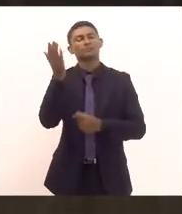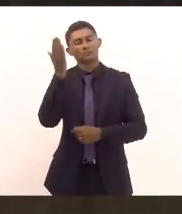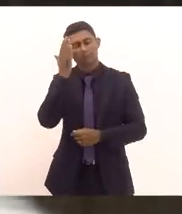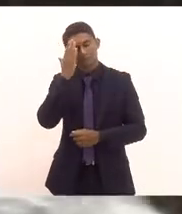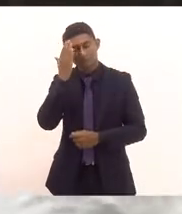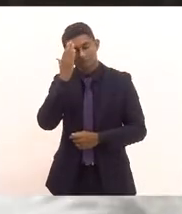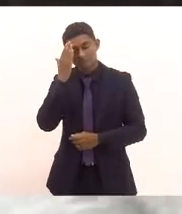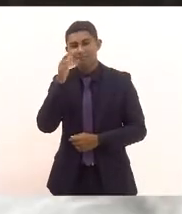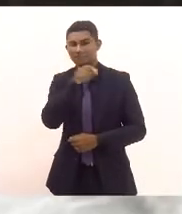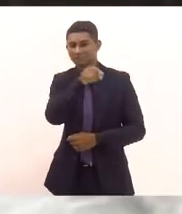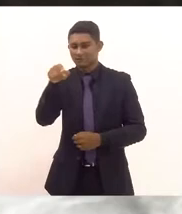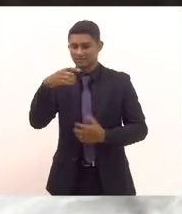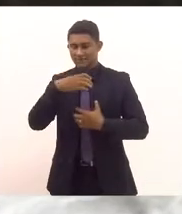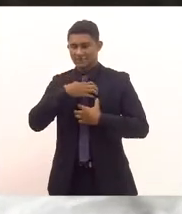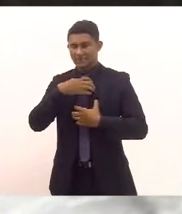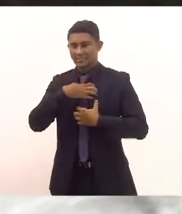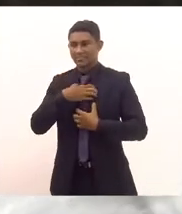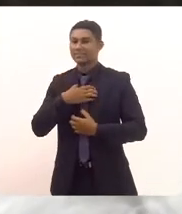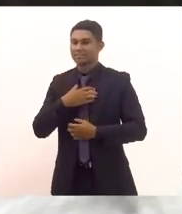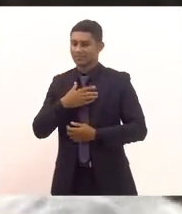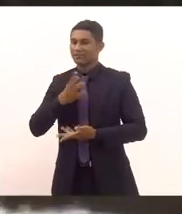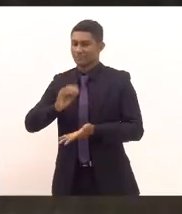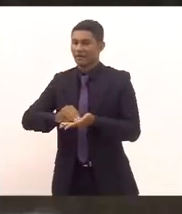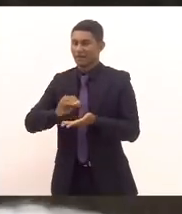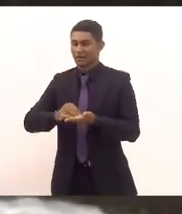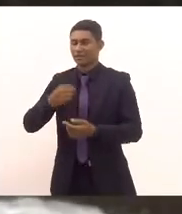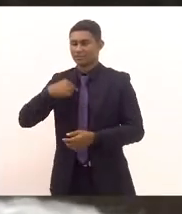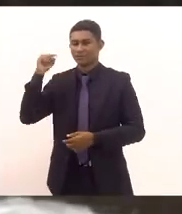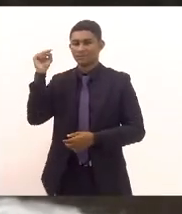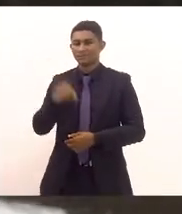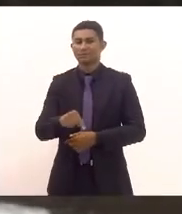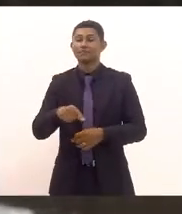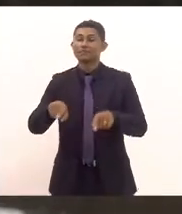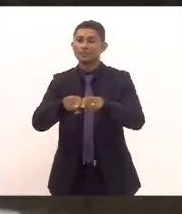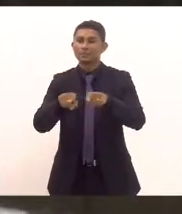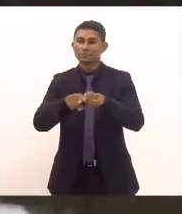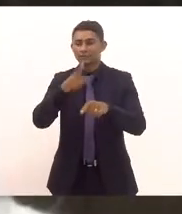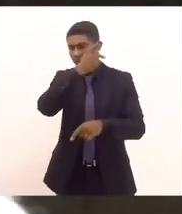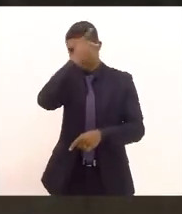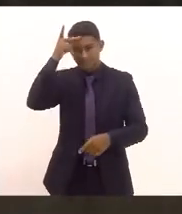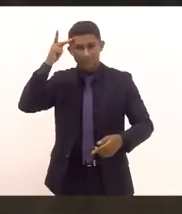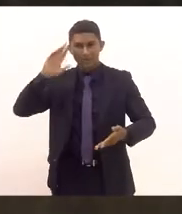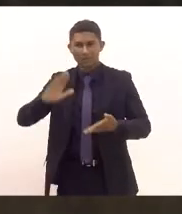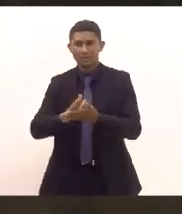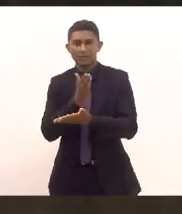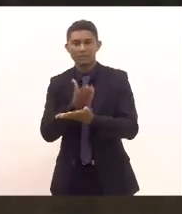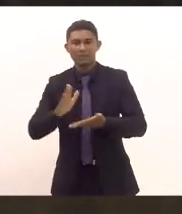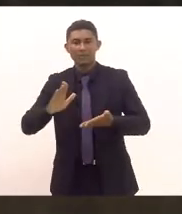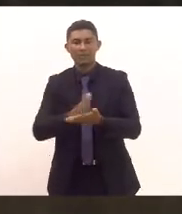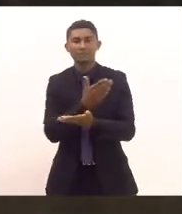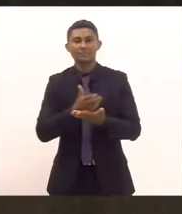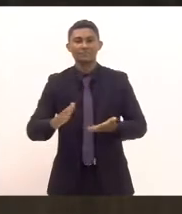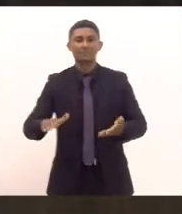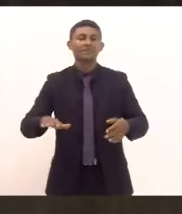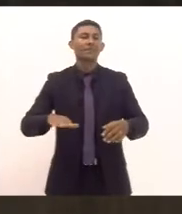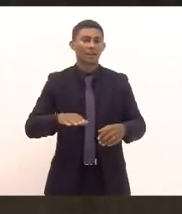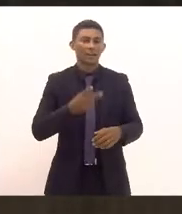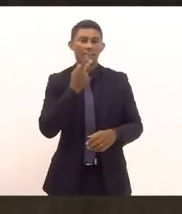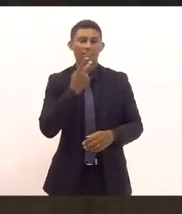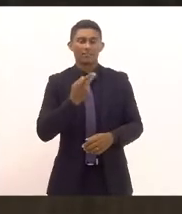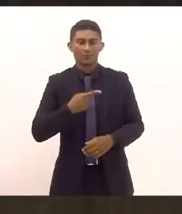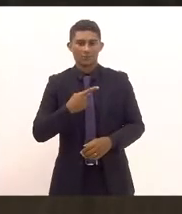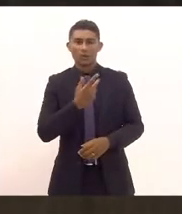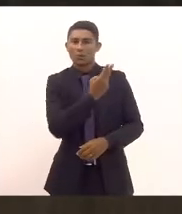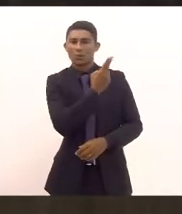muito muita falta para essa casa Legislativa especial para algumas pessoas que citaram o meu nome repetido ah das